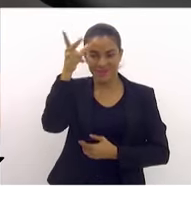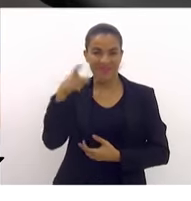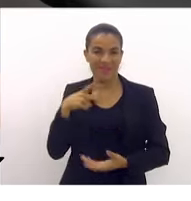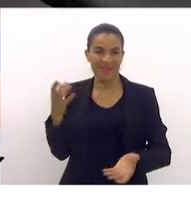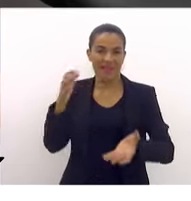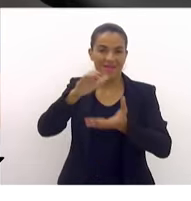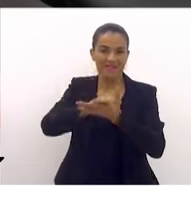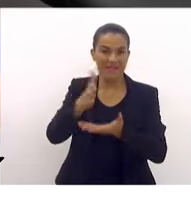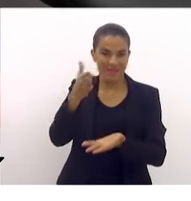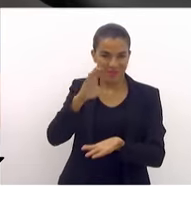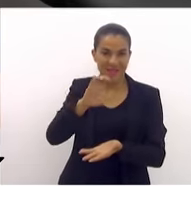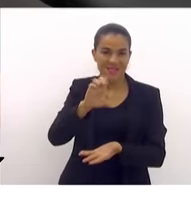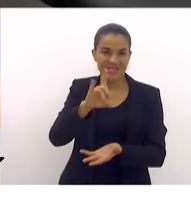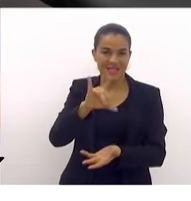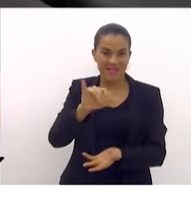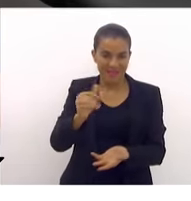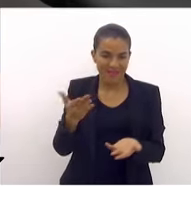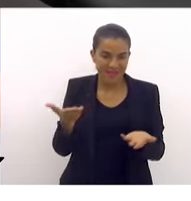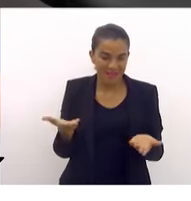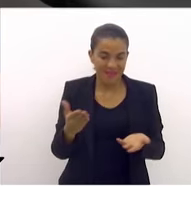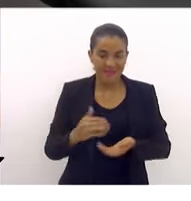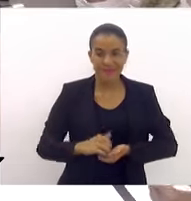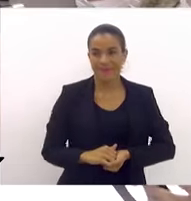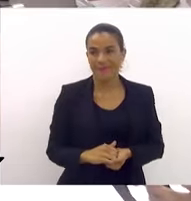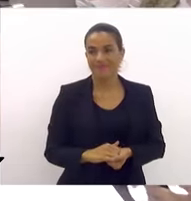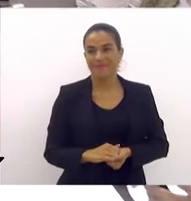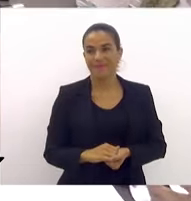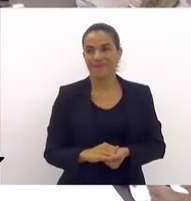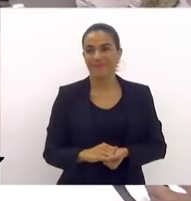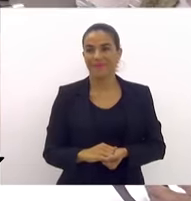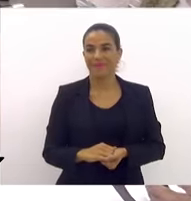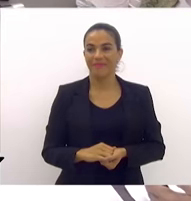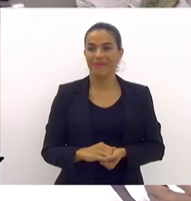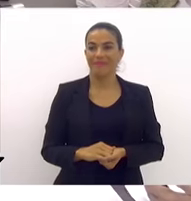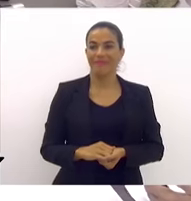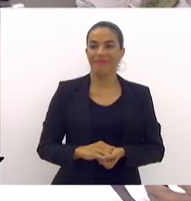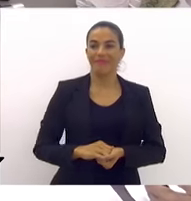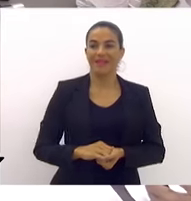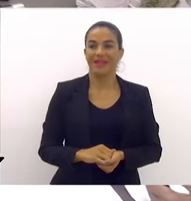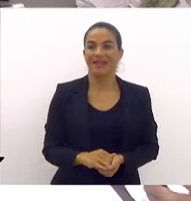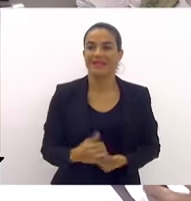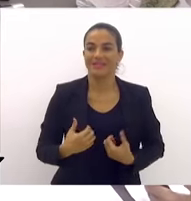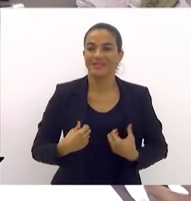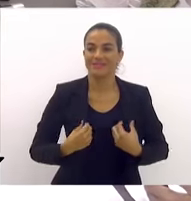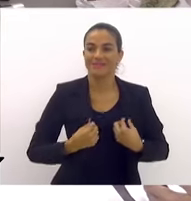Célia Jordão como esposa. Tá certo. É uma efeméride.